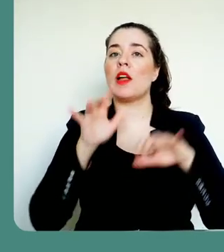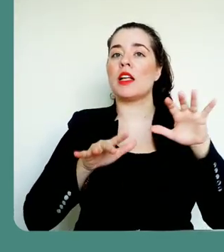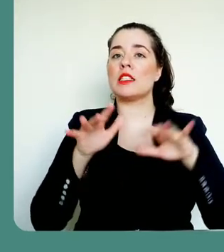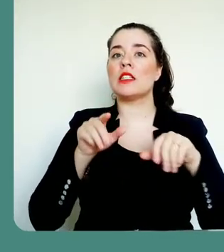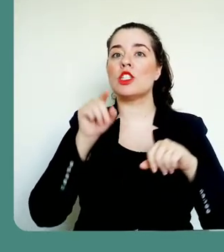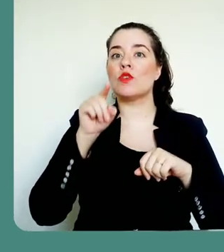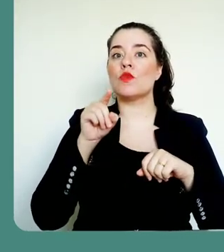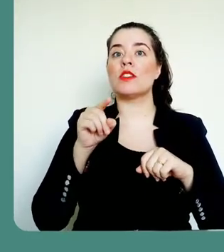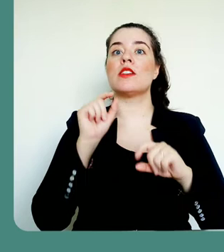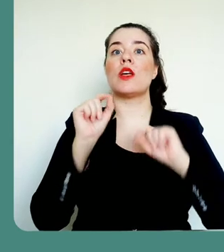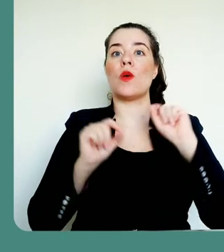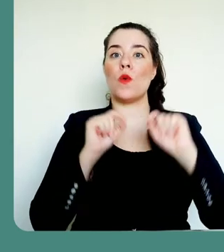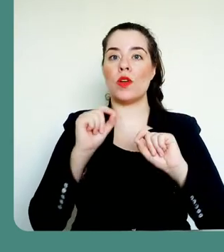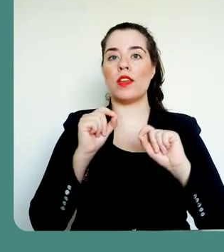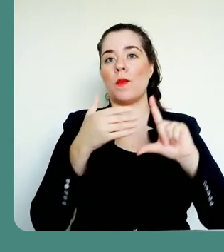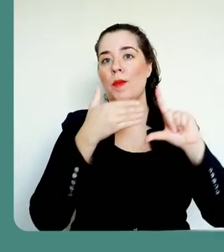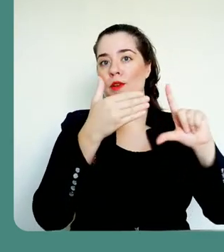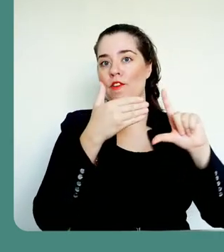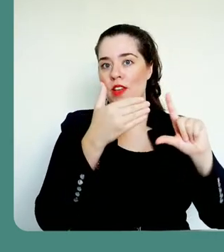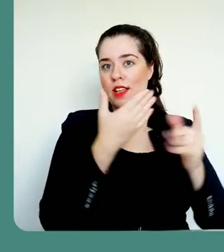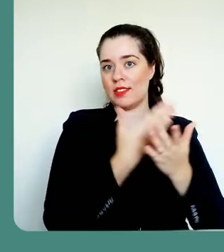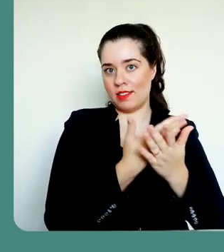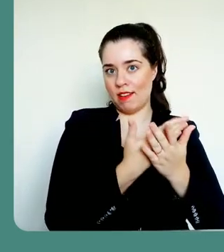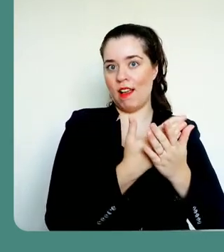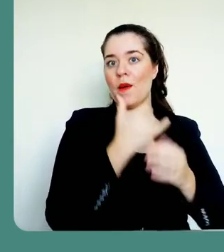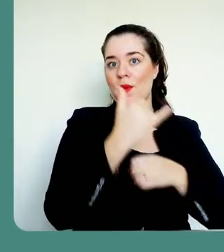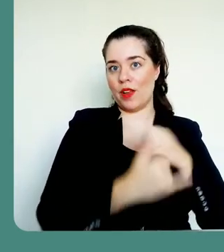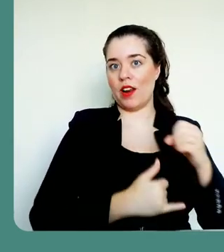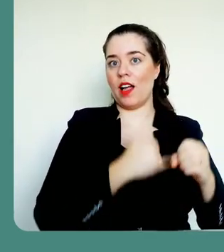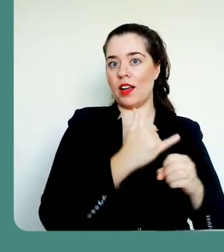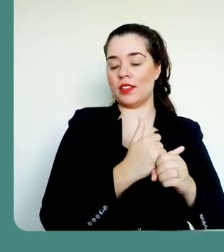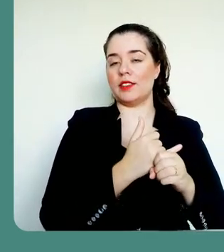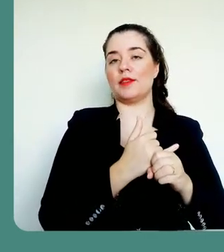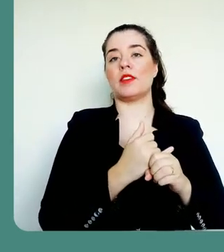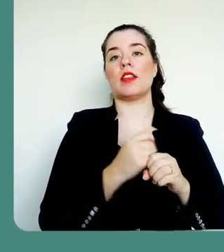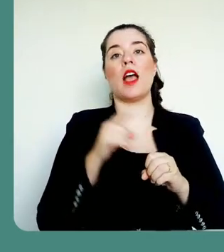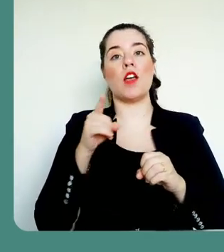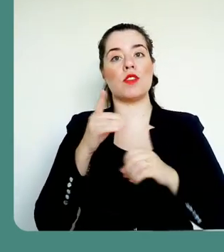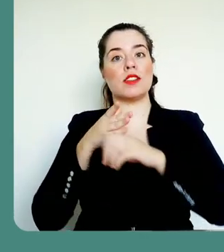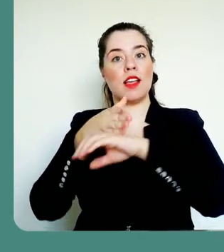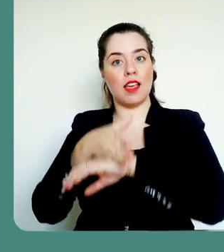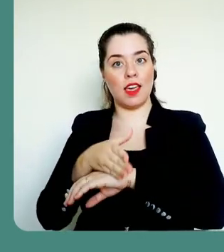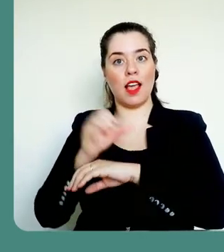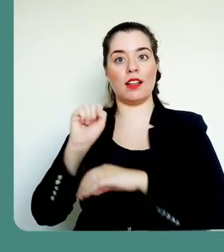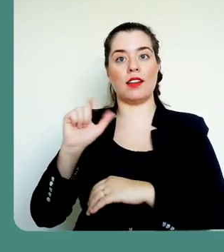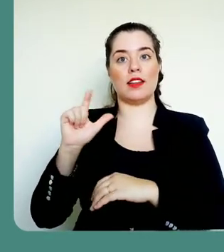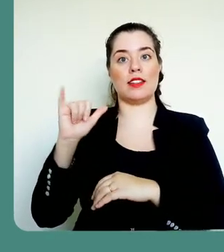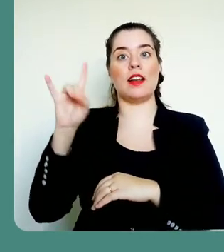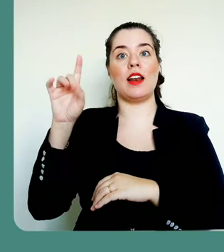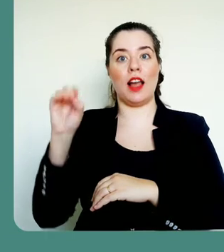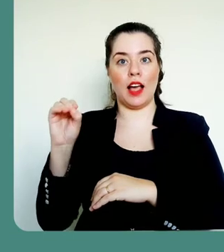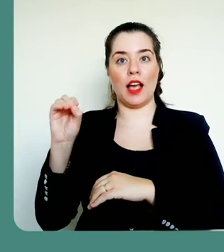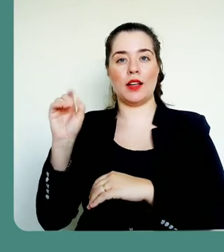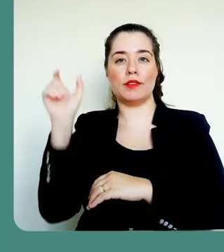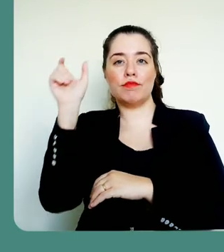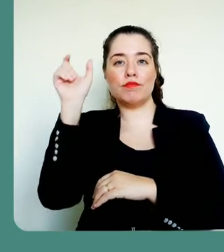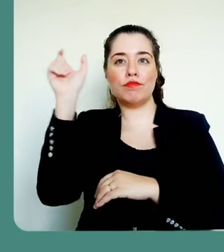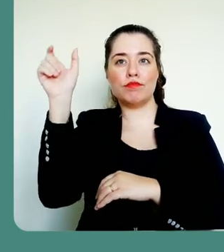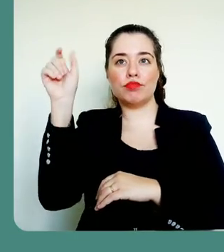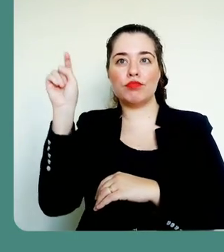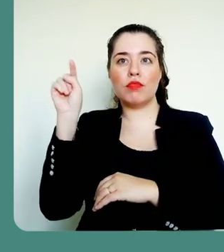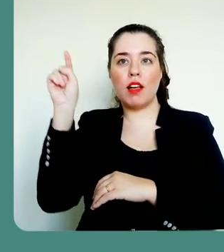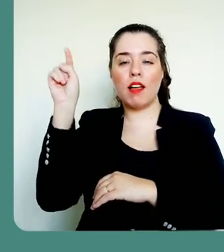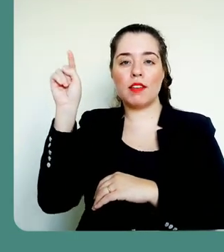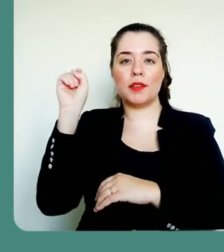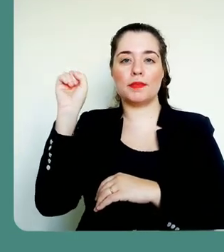pode estar fazendo a transmissão da sua aula via webconferência, você acessa a plataforma do Slido e vem aqui